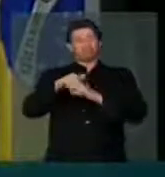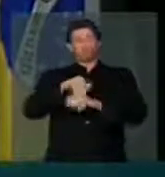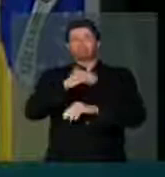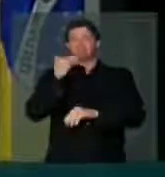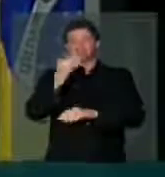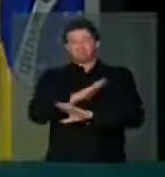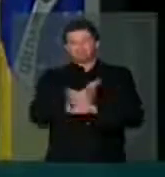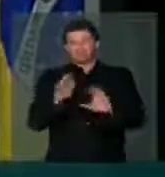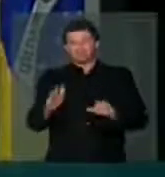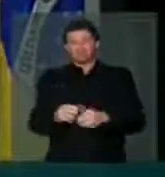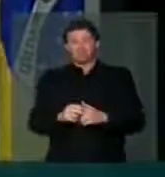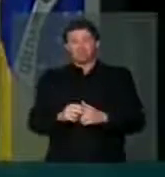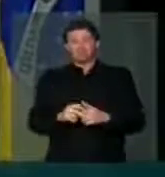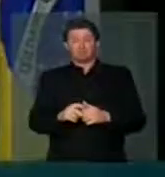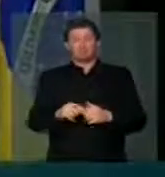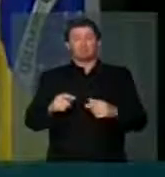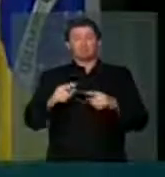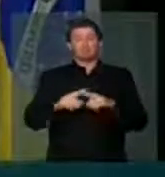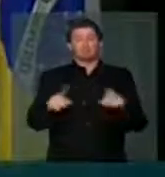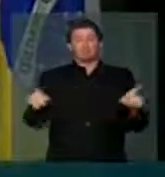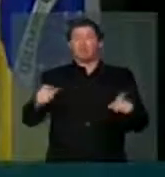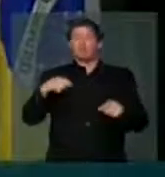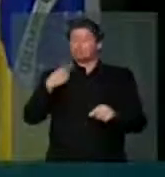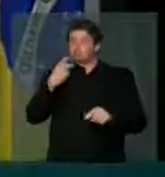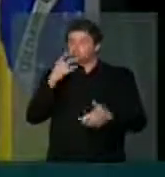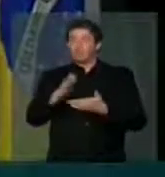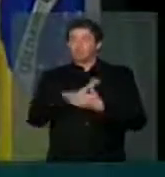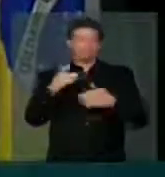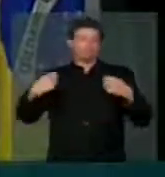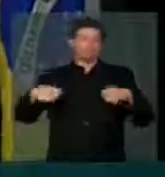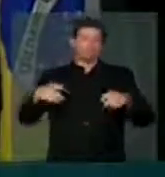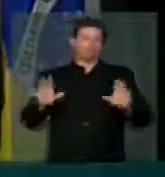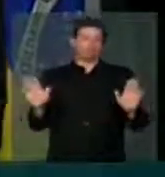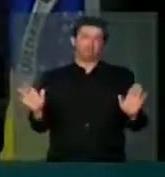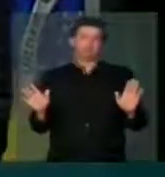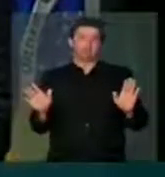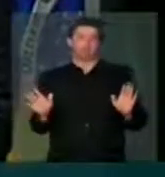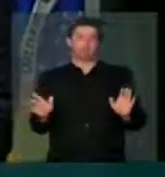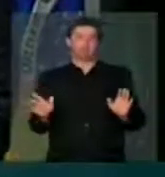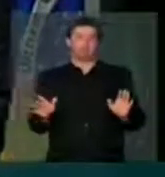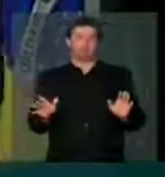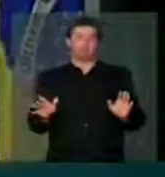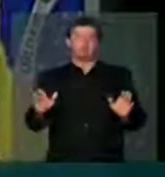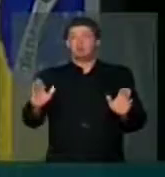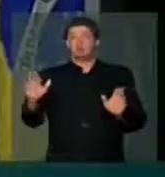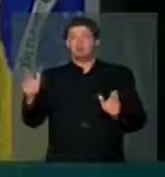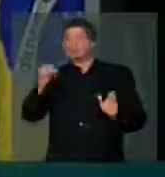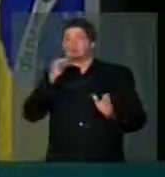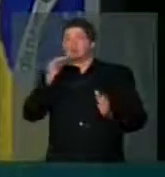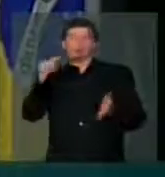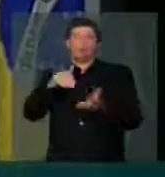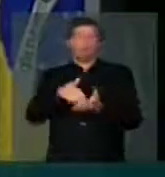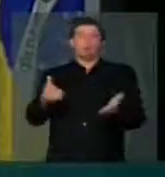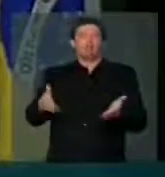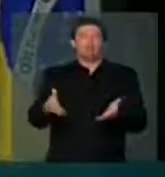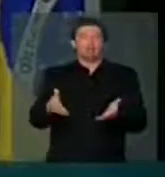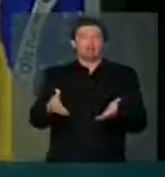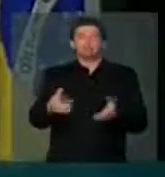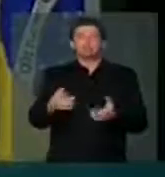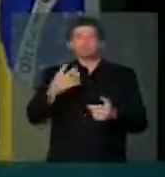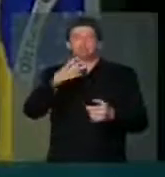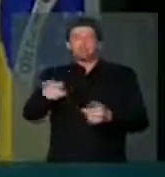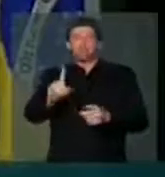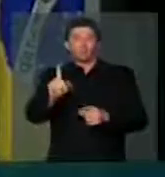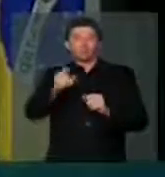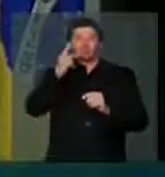Porém, não posso deixar de citar algumas delas. Até hoje, por exemplo, não conhecemos a